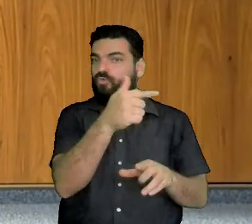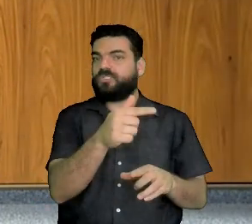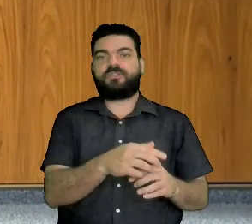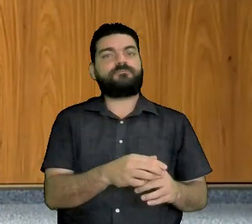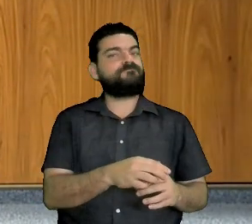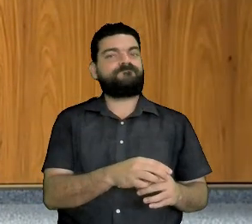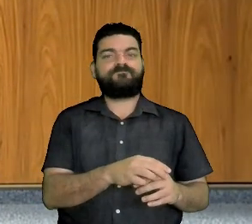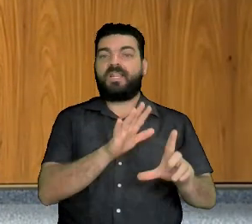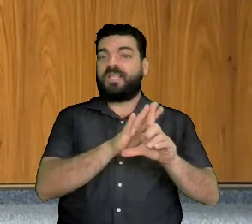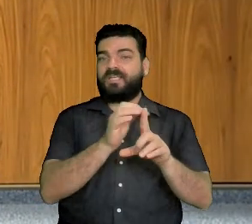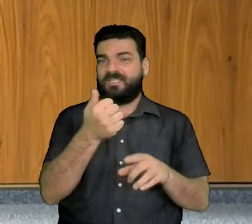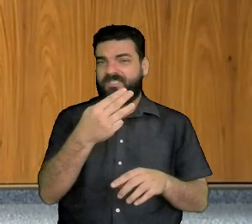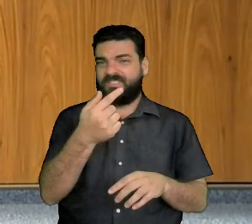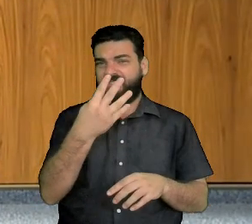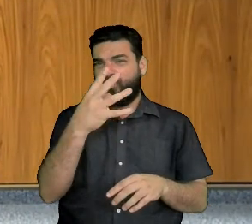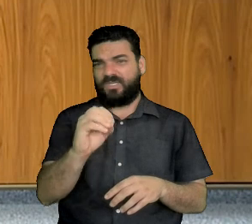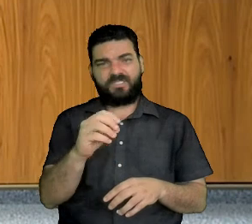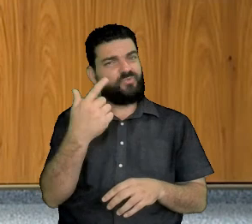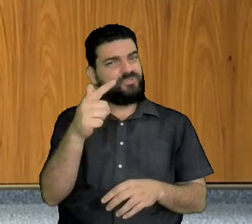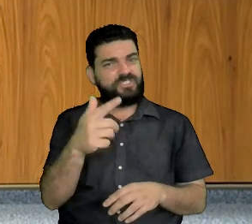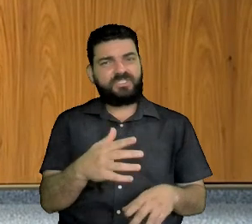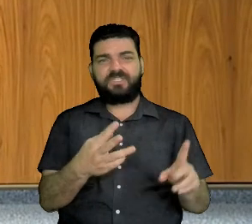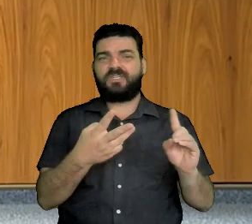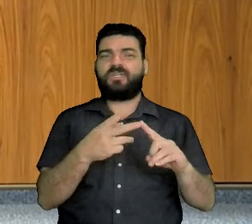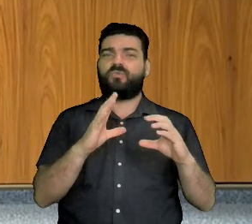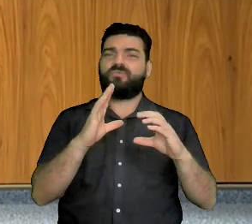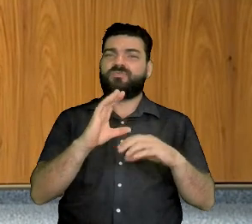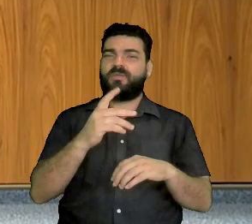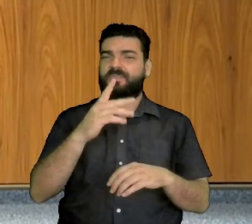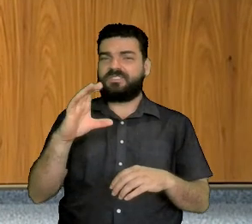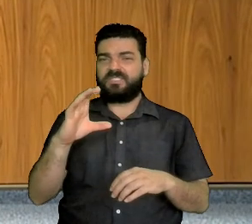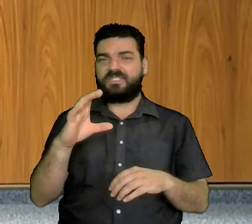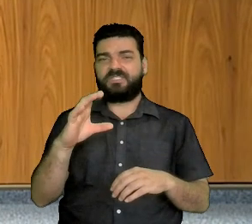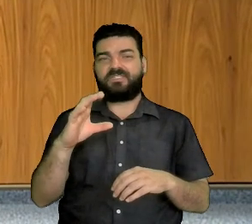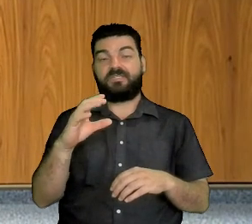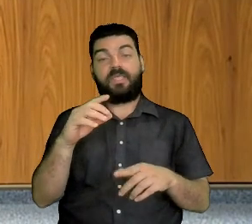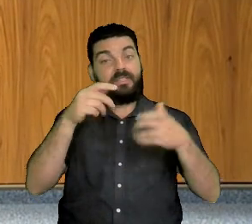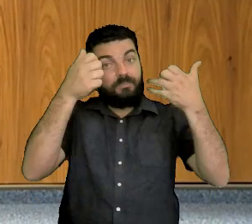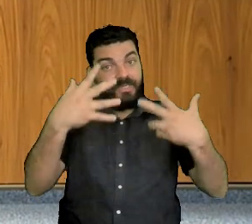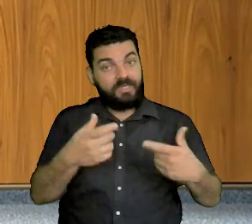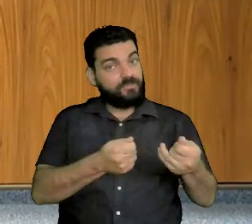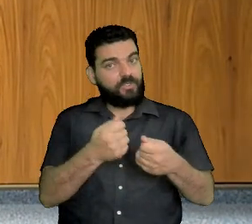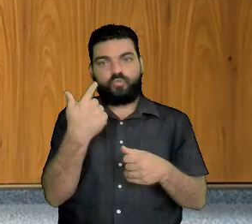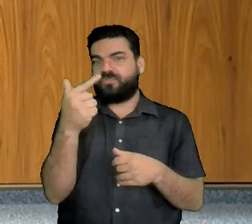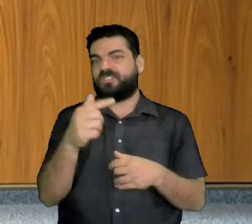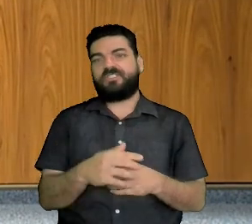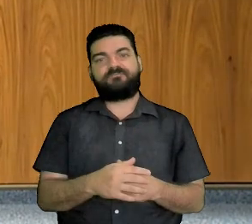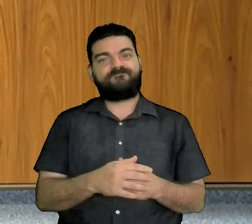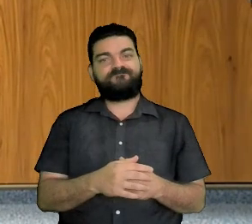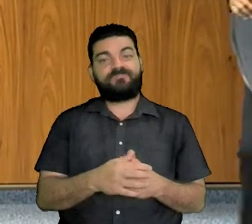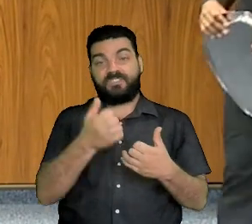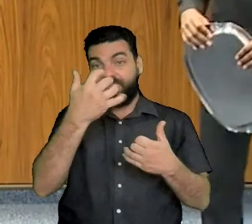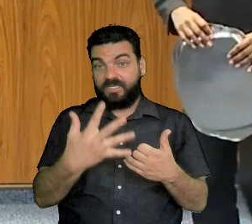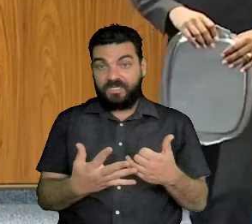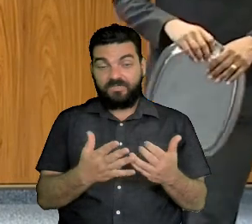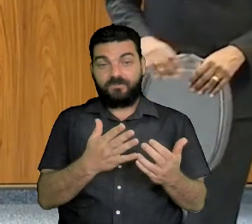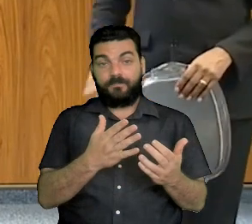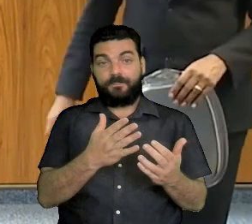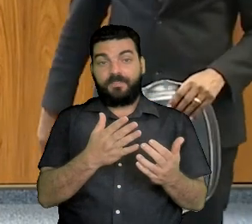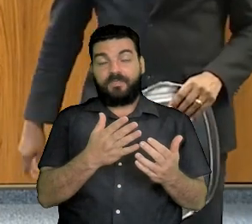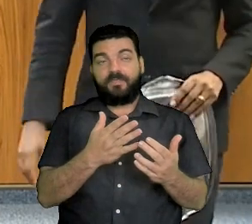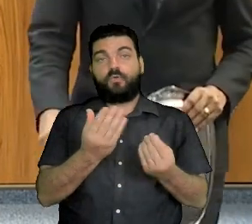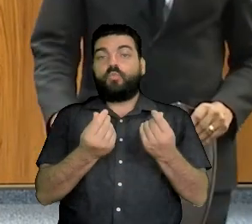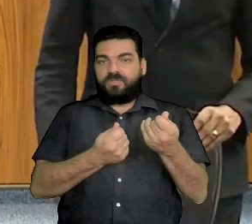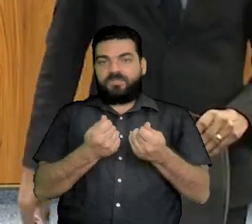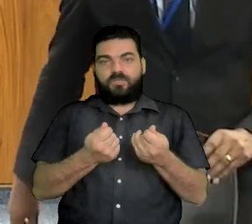Lei 13.140, o próprio Código de Processo Civil, não existiam mecanismos jurídicos para fomentar